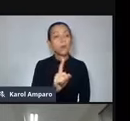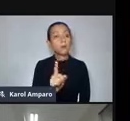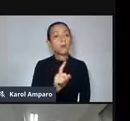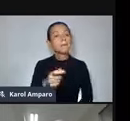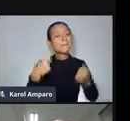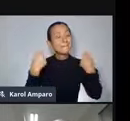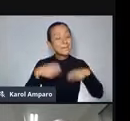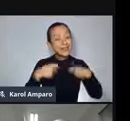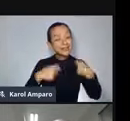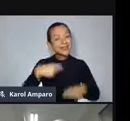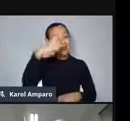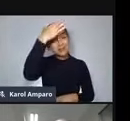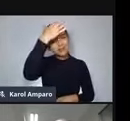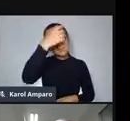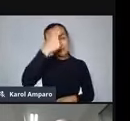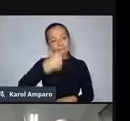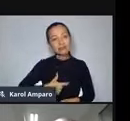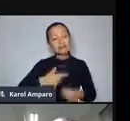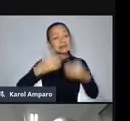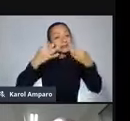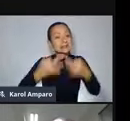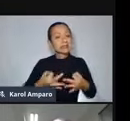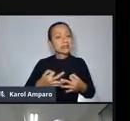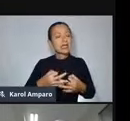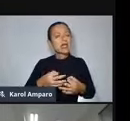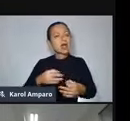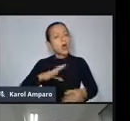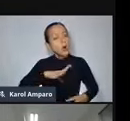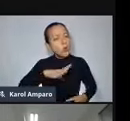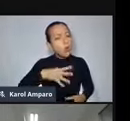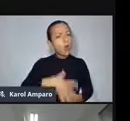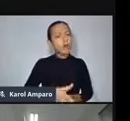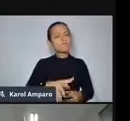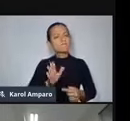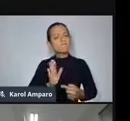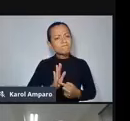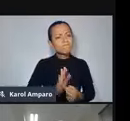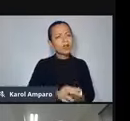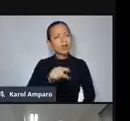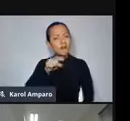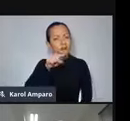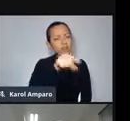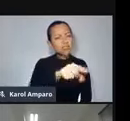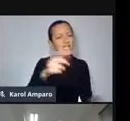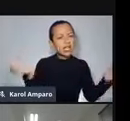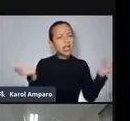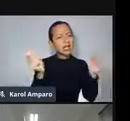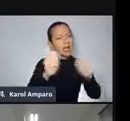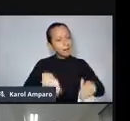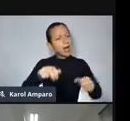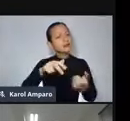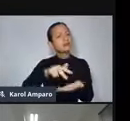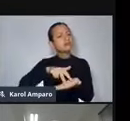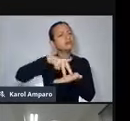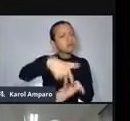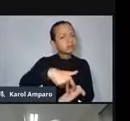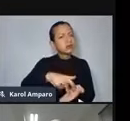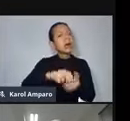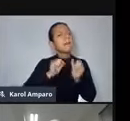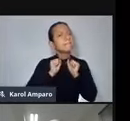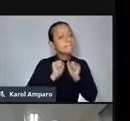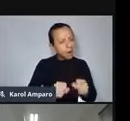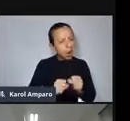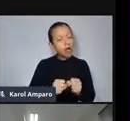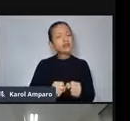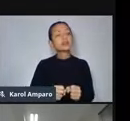é capaz. Você é realmente, tá? A partir desse momento que você está trazendo toda a sua, essa experiência de vida,